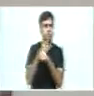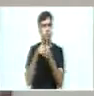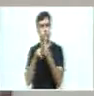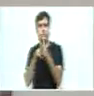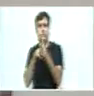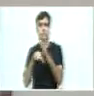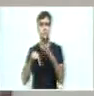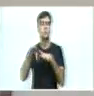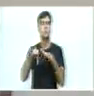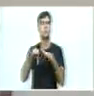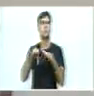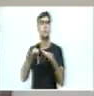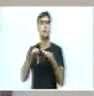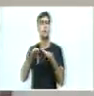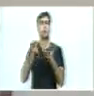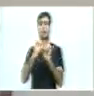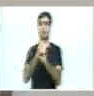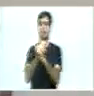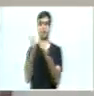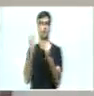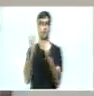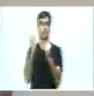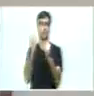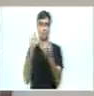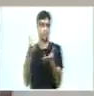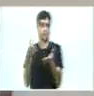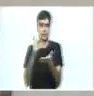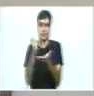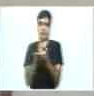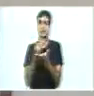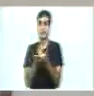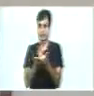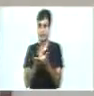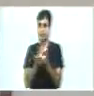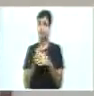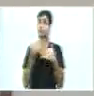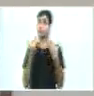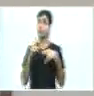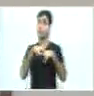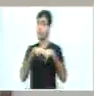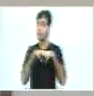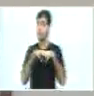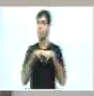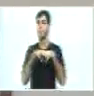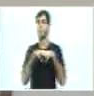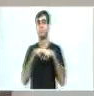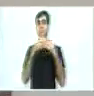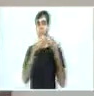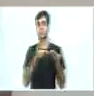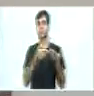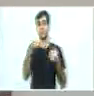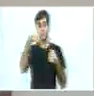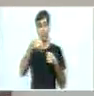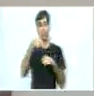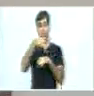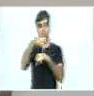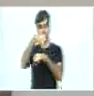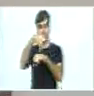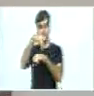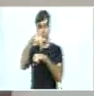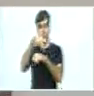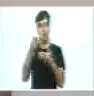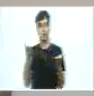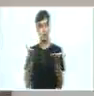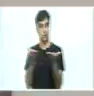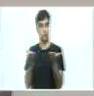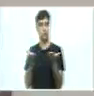era completamente fora do padrão. E é por isso, senhor vereador, que nesse país,